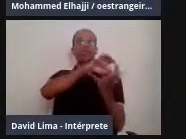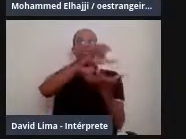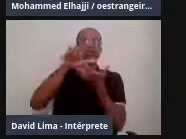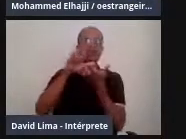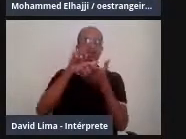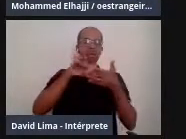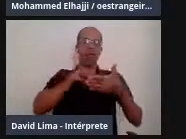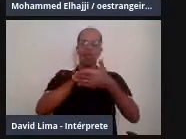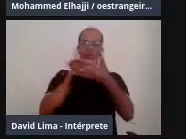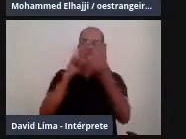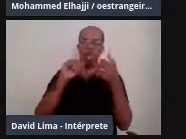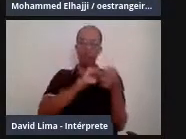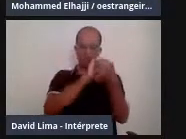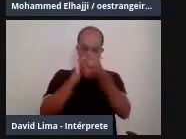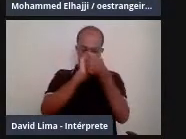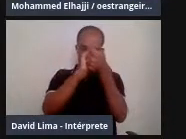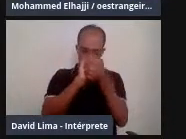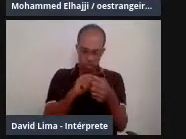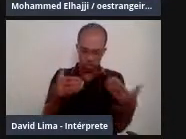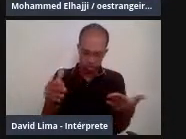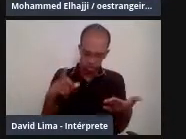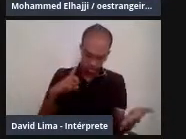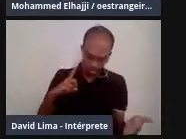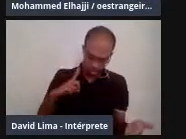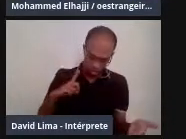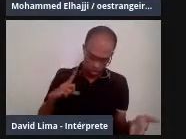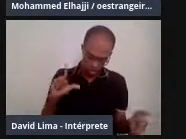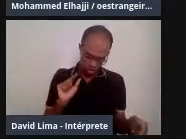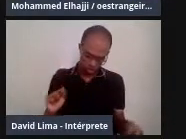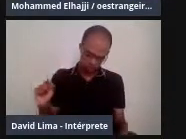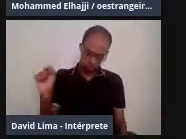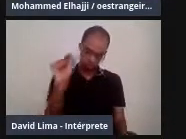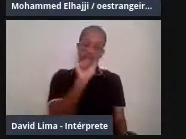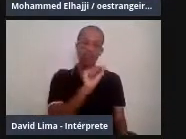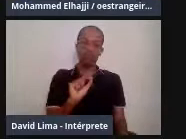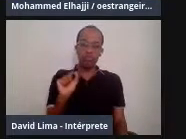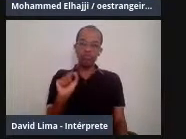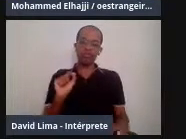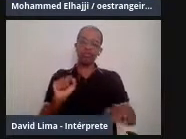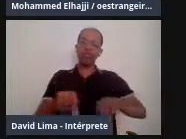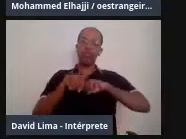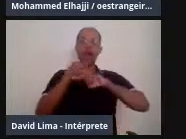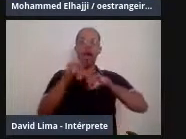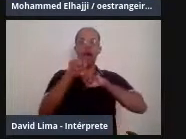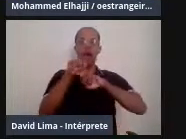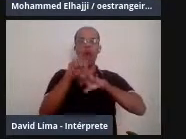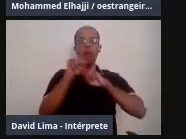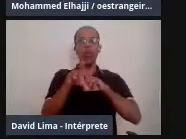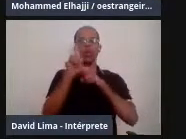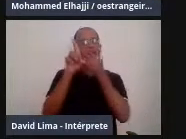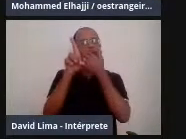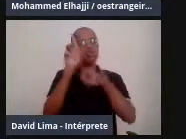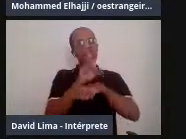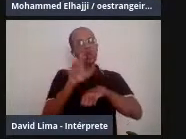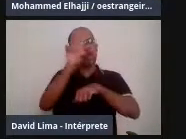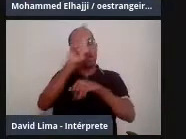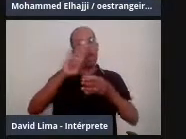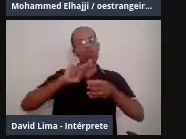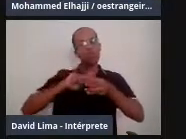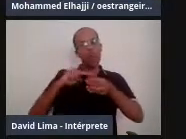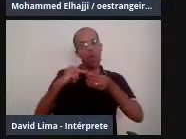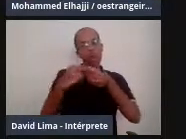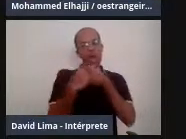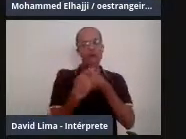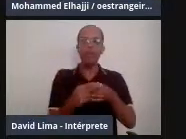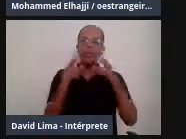um amplo contato com a Karina Quintanilha, que é uma aluna de doutorado da Unicamp, que vem trazendo as ações dos